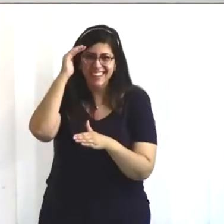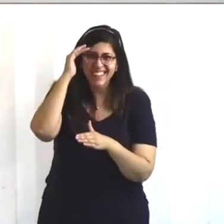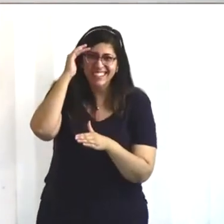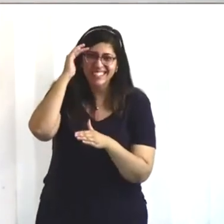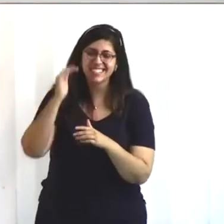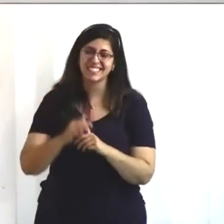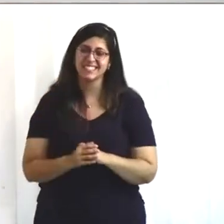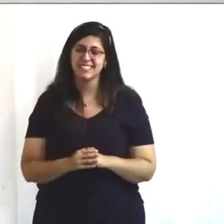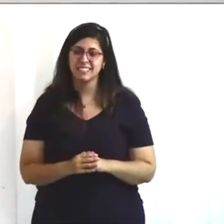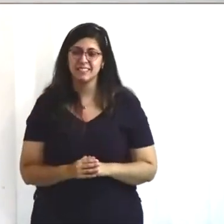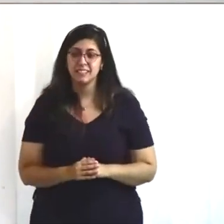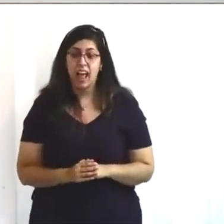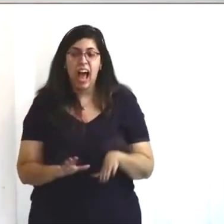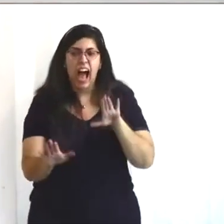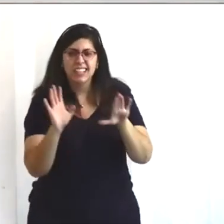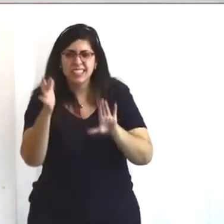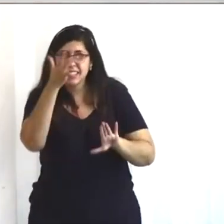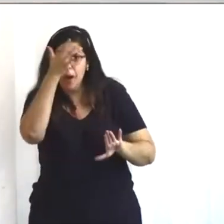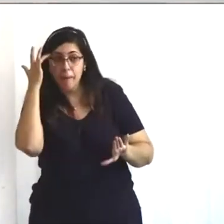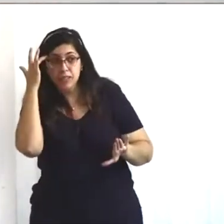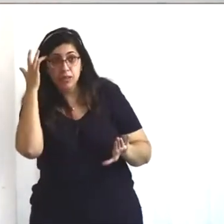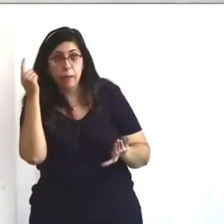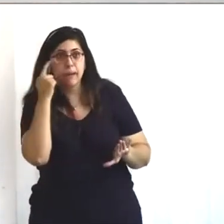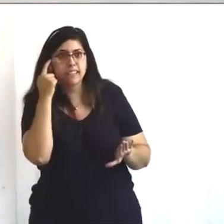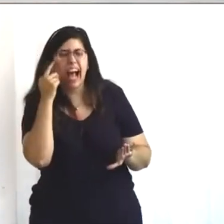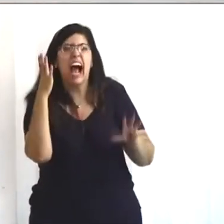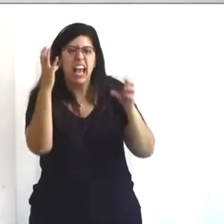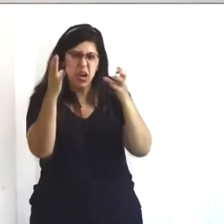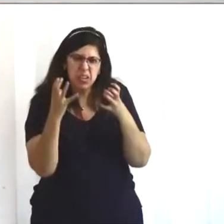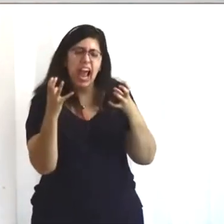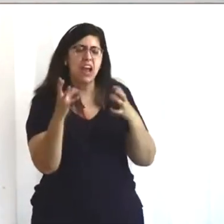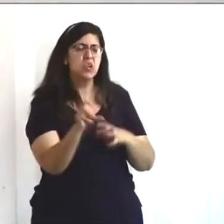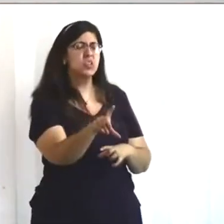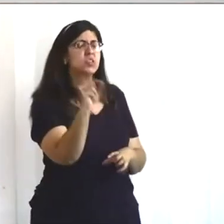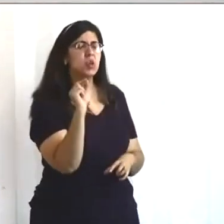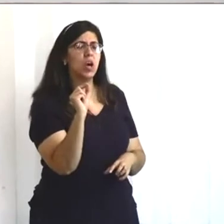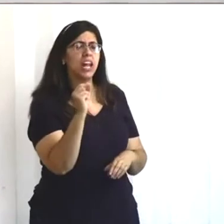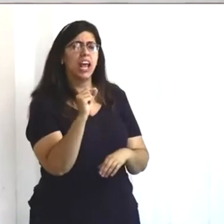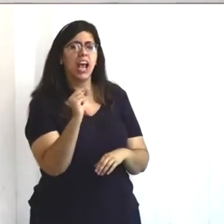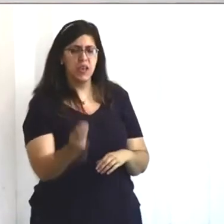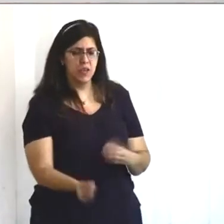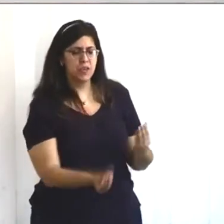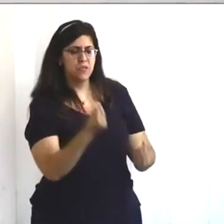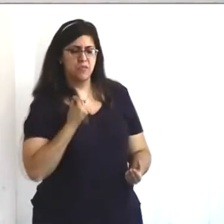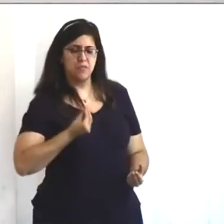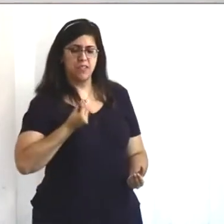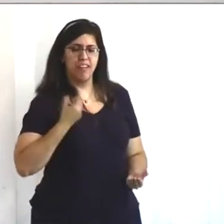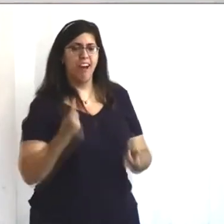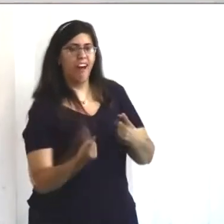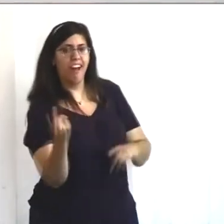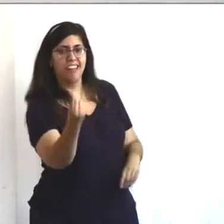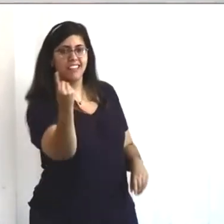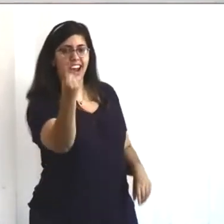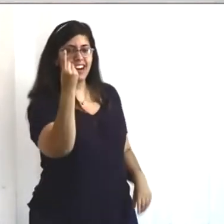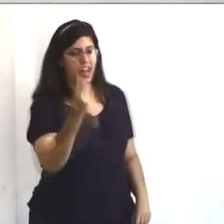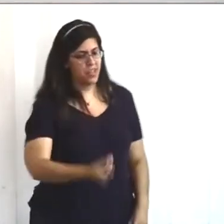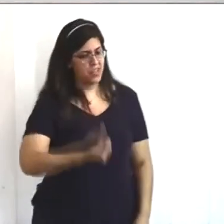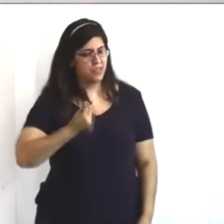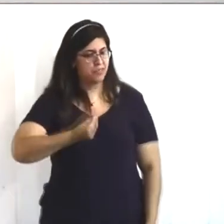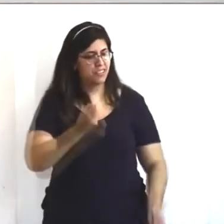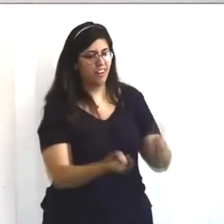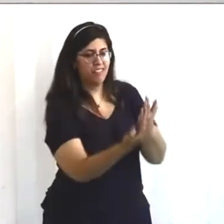Vejam o contexto. Jesus está falando de judeus que conheciam a palavra. Jesus está falando de